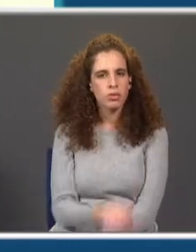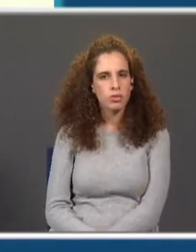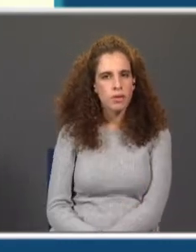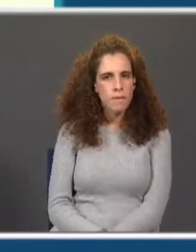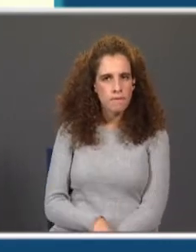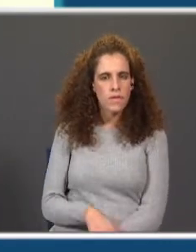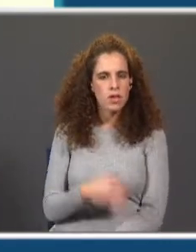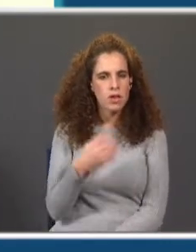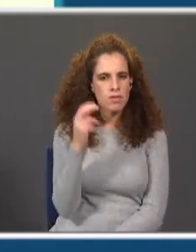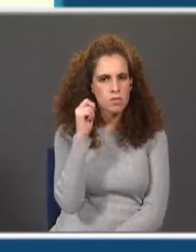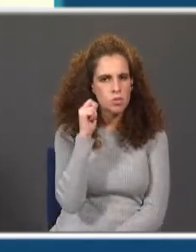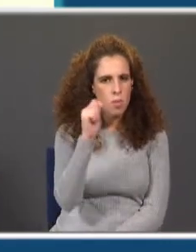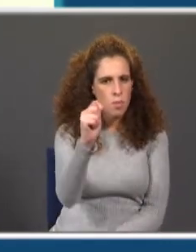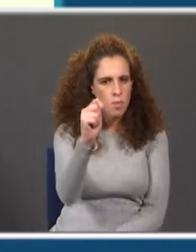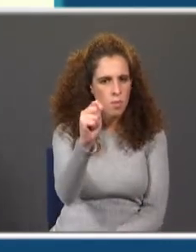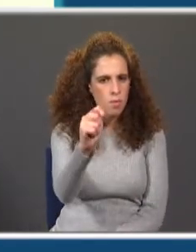ruim?